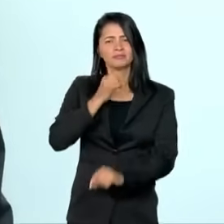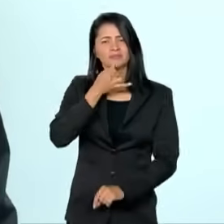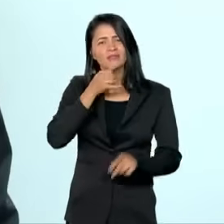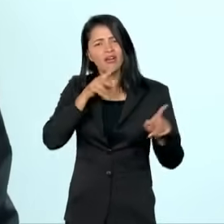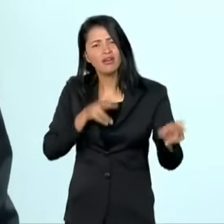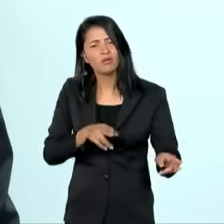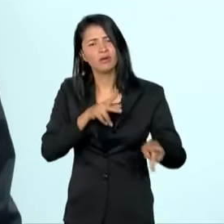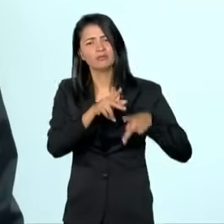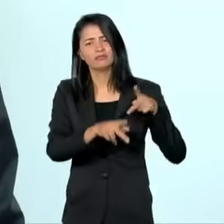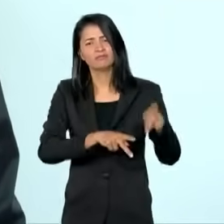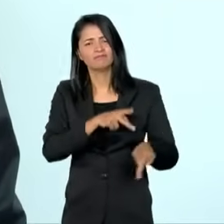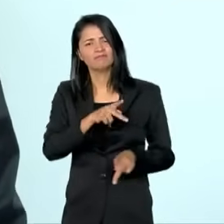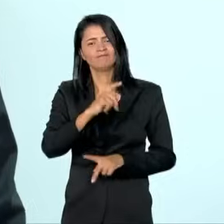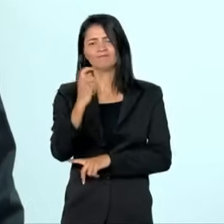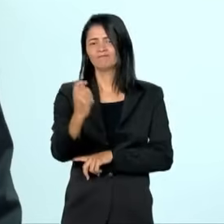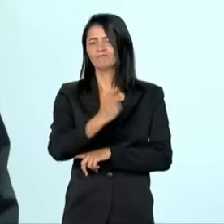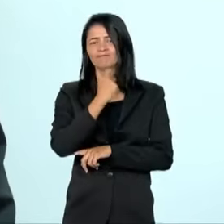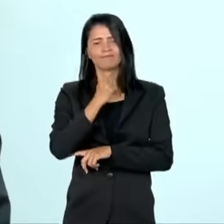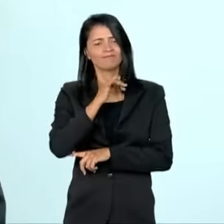povo do Rio Grande do Sul.